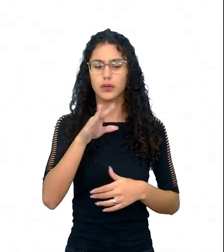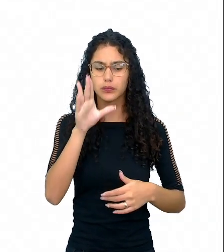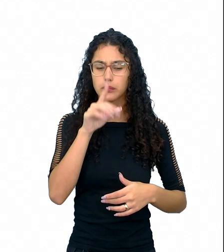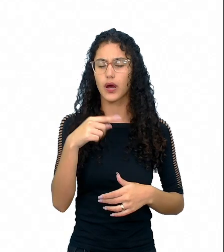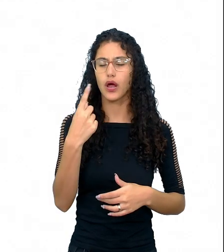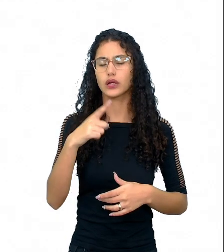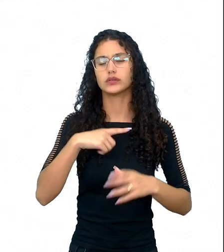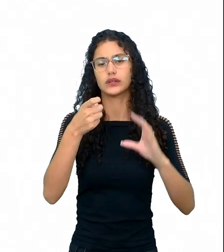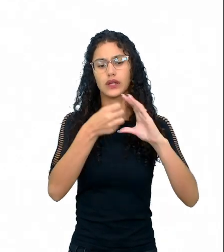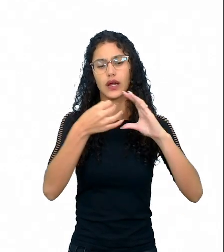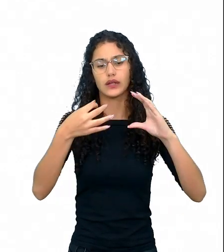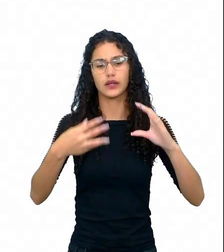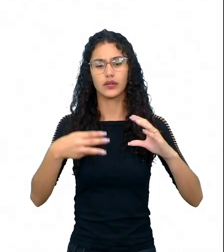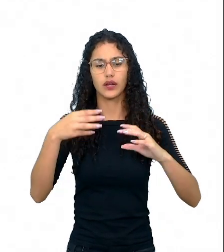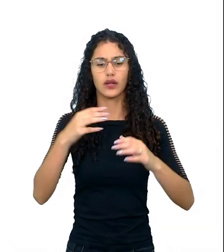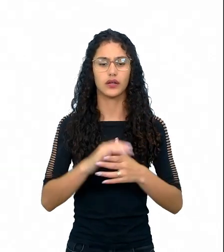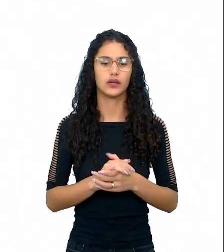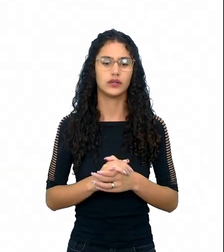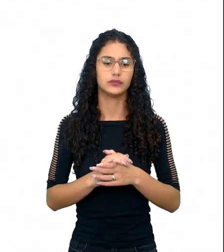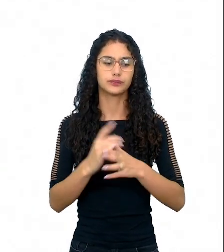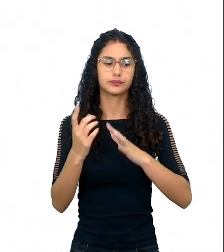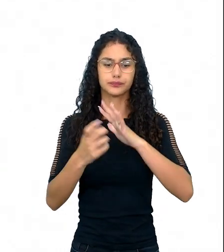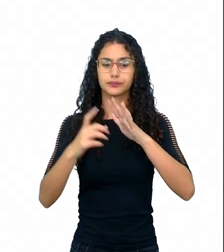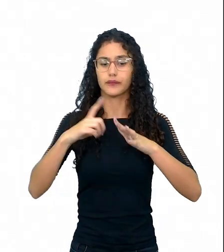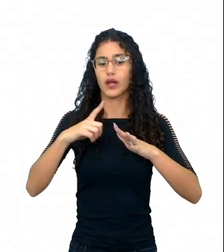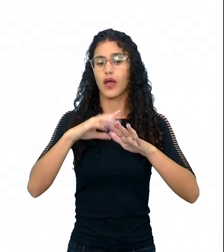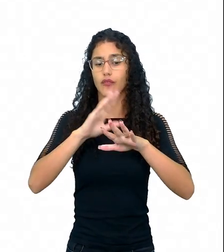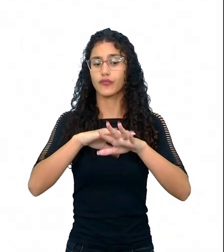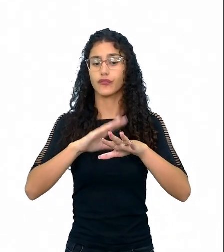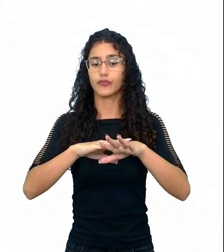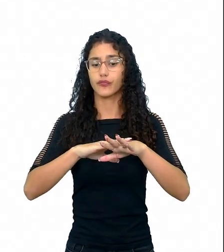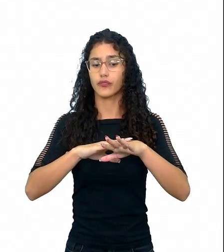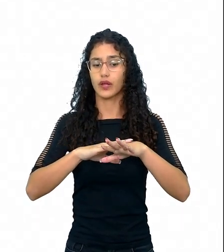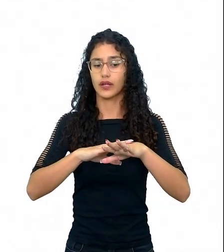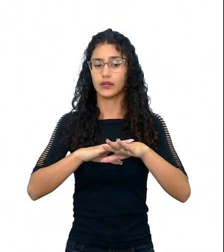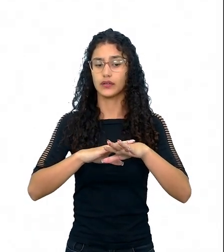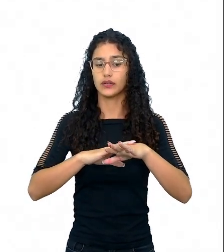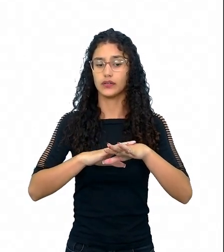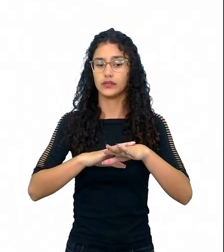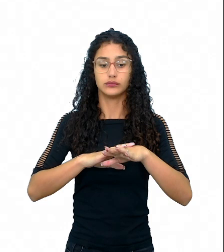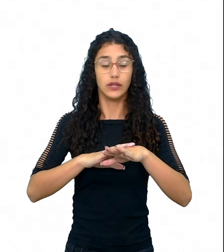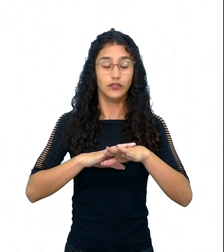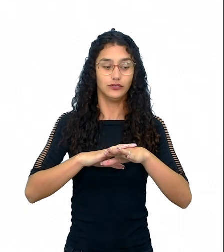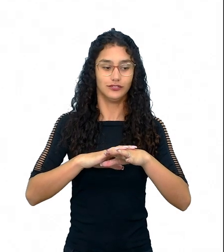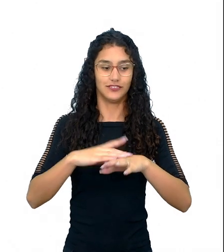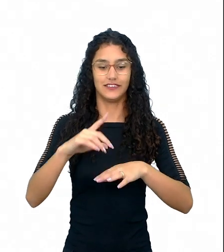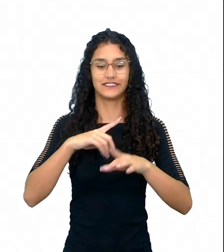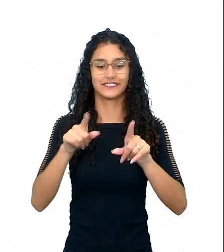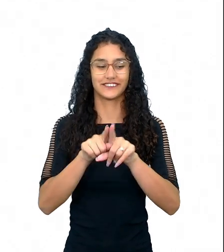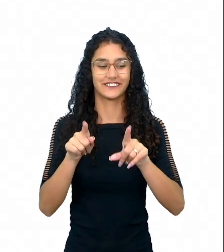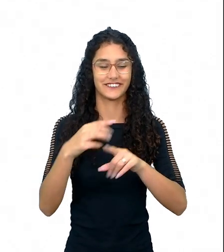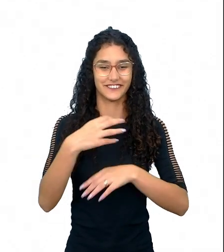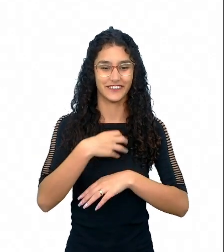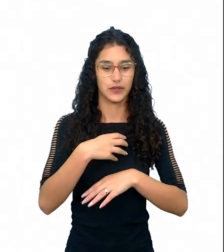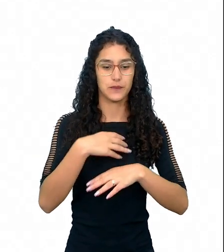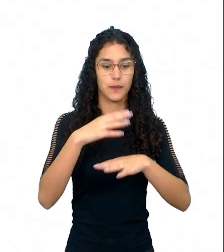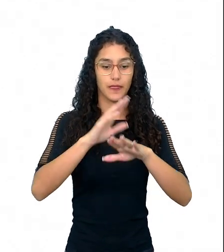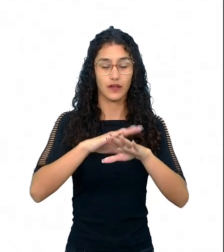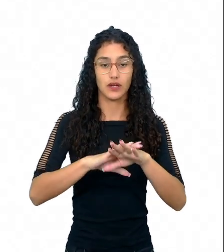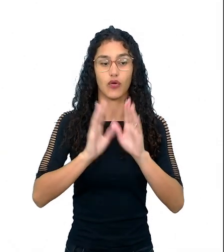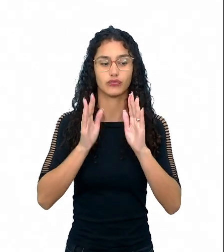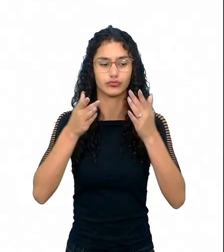no aspecto oralidade e letramento, que são realizações enunciativas que exigem situações de